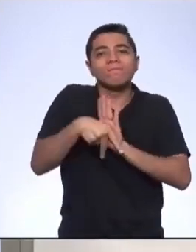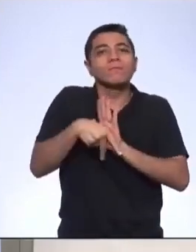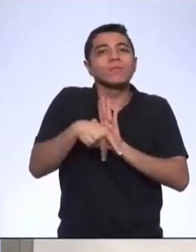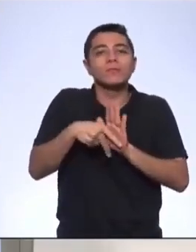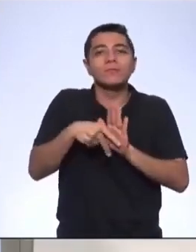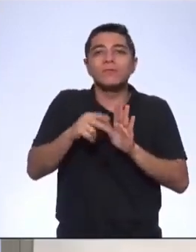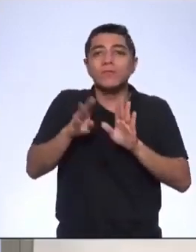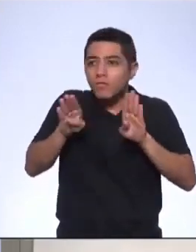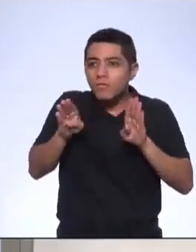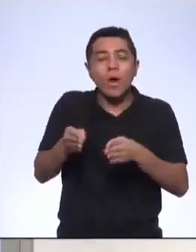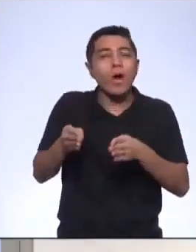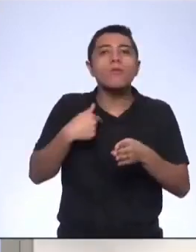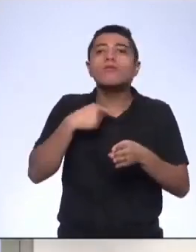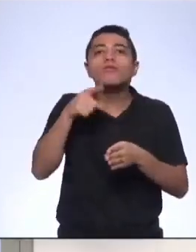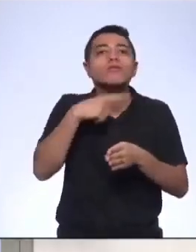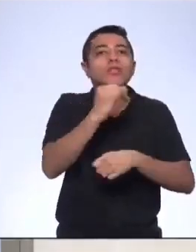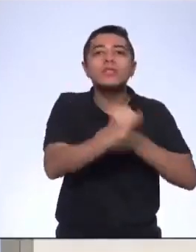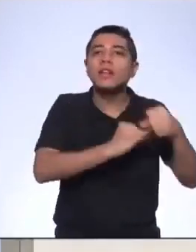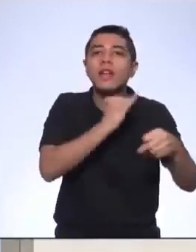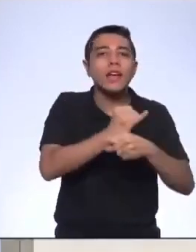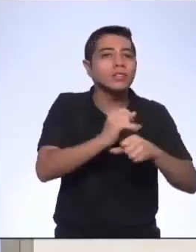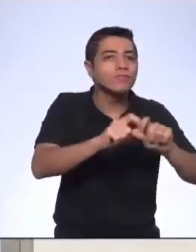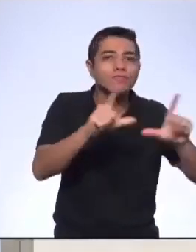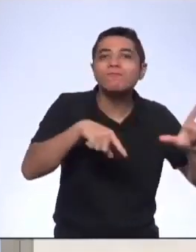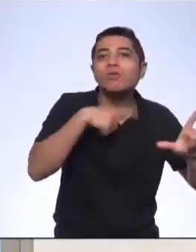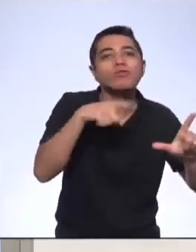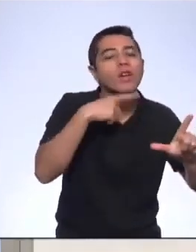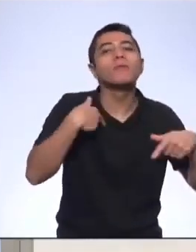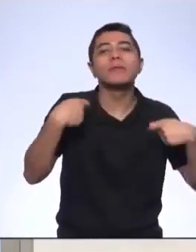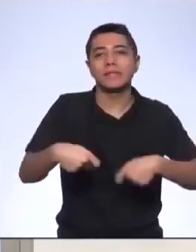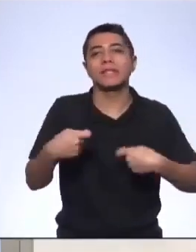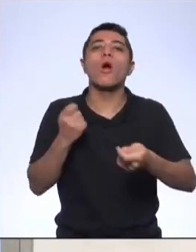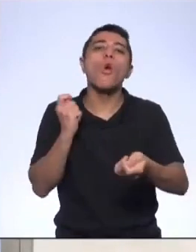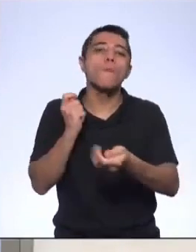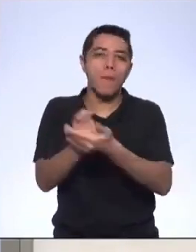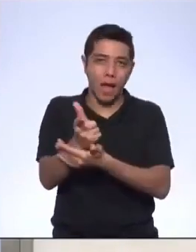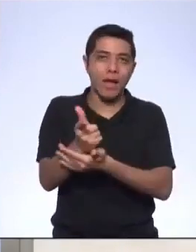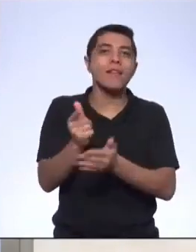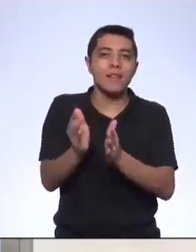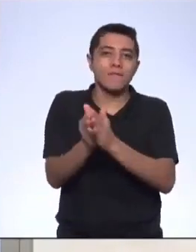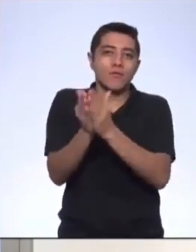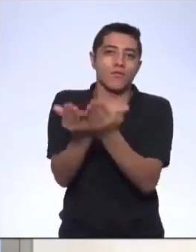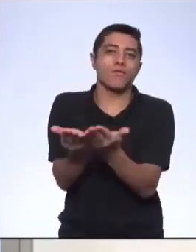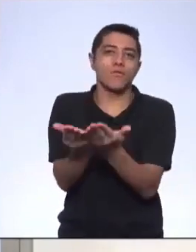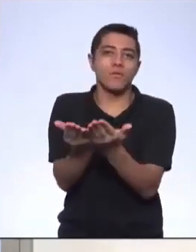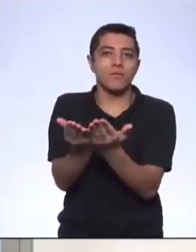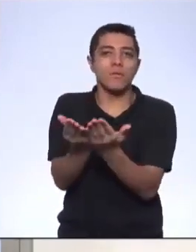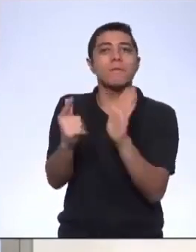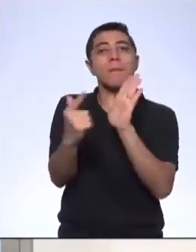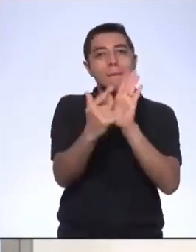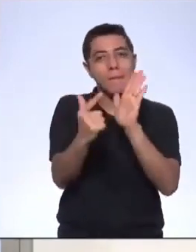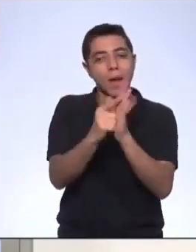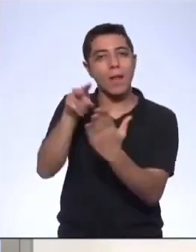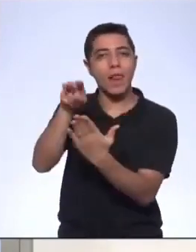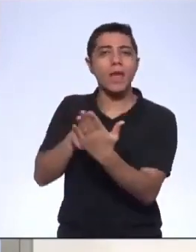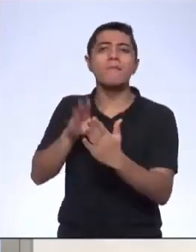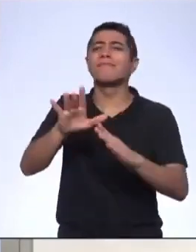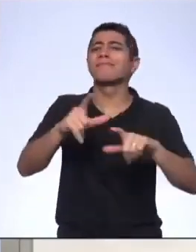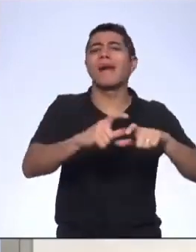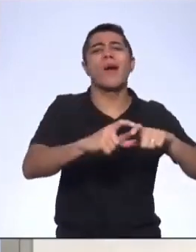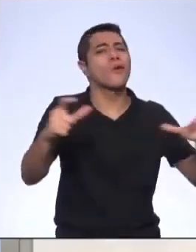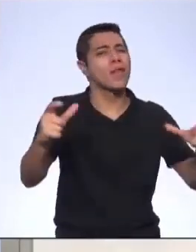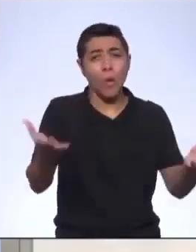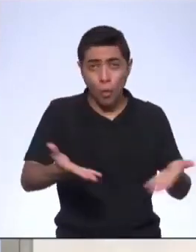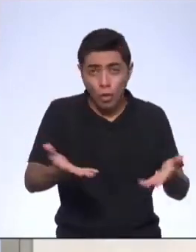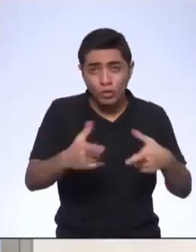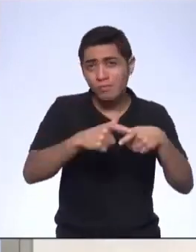consegue acesso. Então eu tive que comprar lá e tal, e aí quando tem alguma dúvida eu vou lá. Mas quem é que faz isso? É difícil. Mas é uma